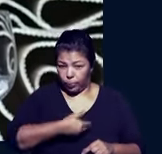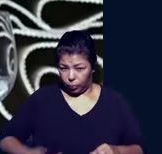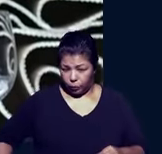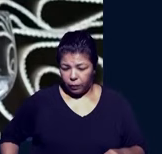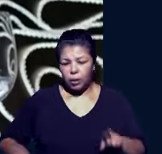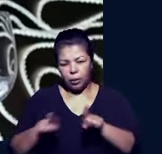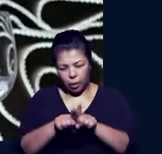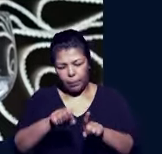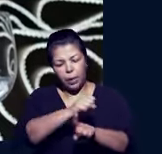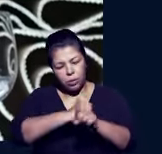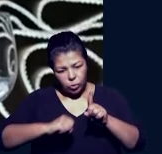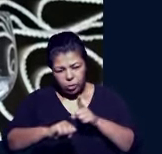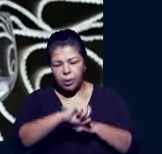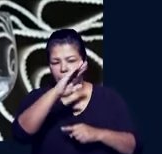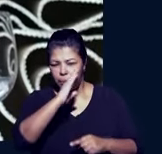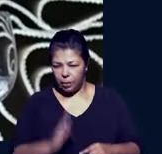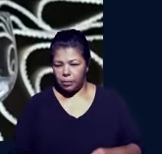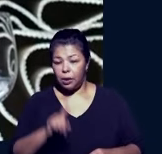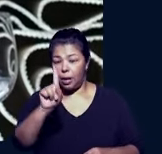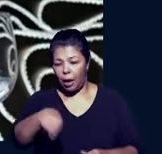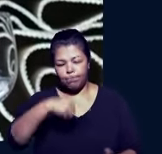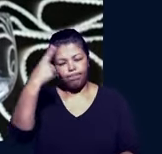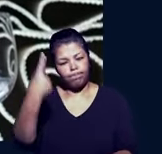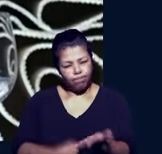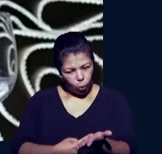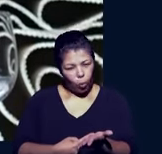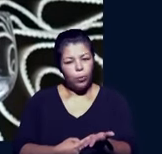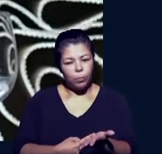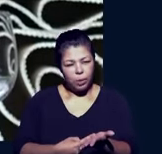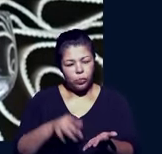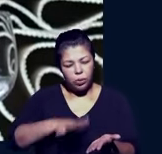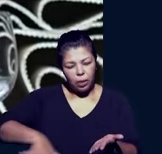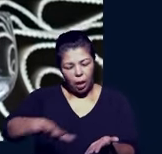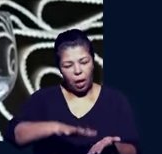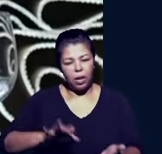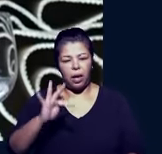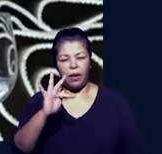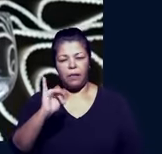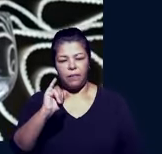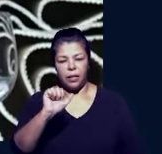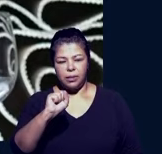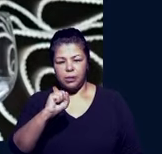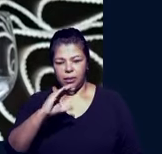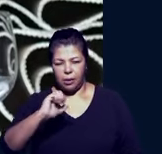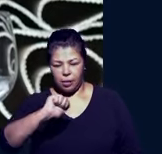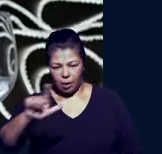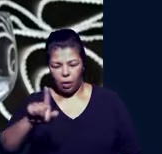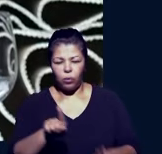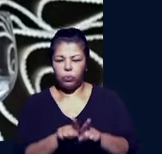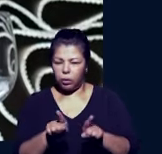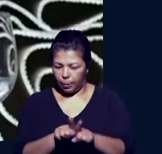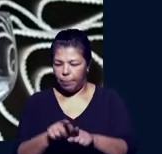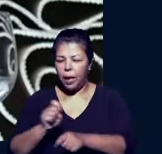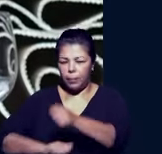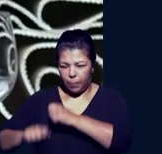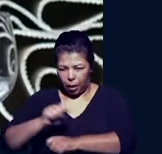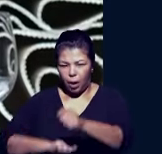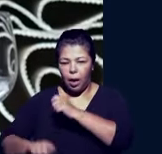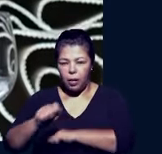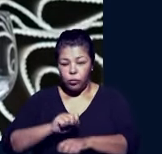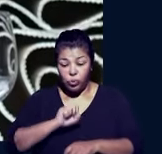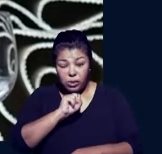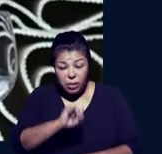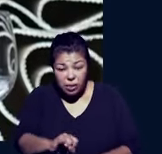é compromisso com gestão fiscal responsável mesmo que não alcance num ano a meta estabelecida se ficar